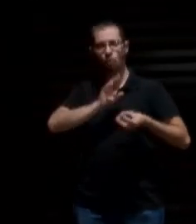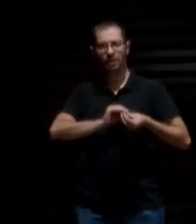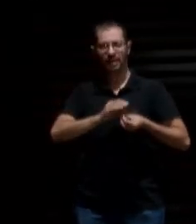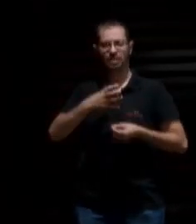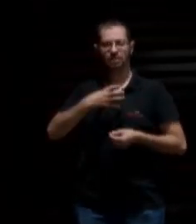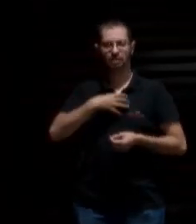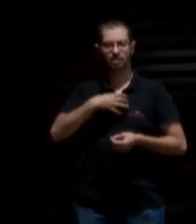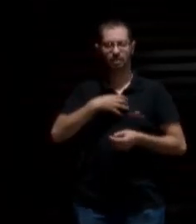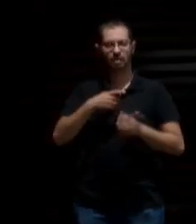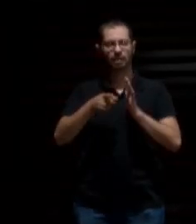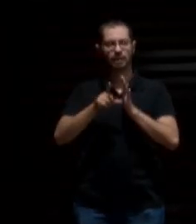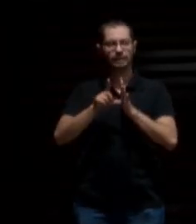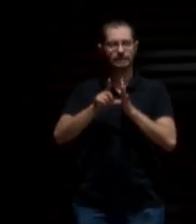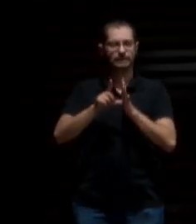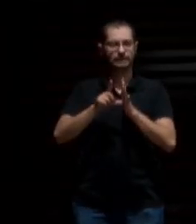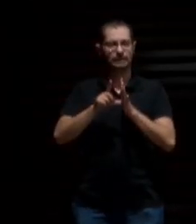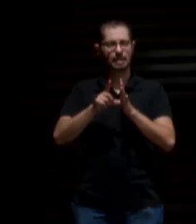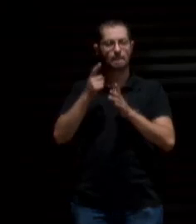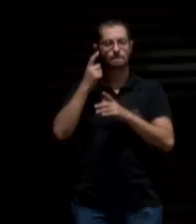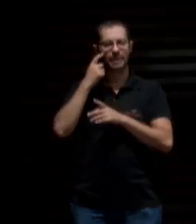intenta consigo mesma destruir